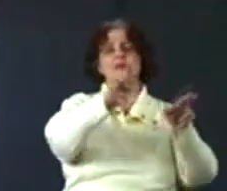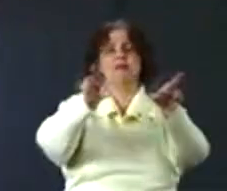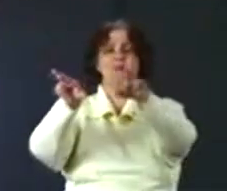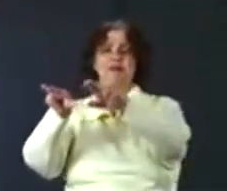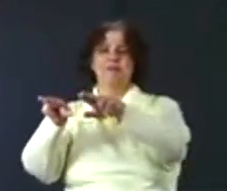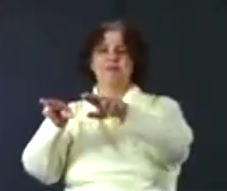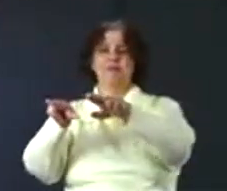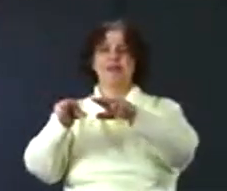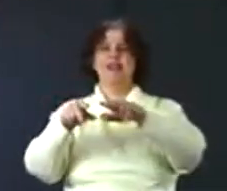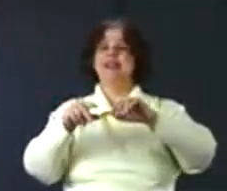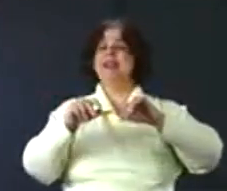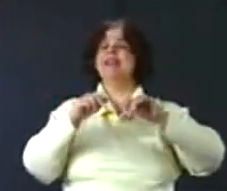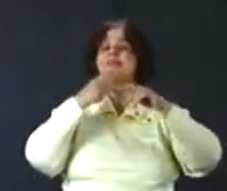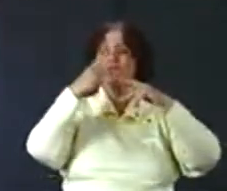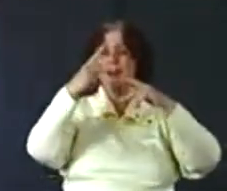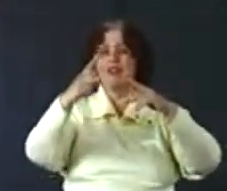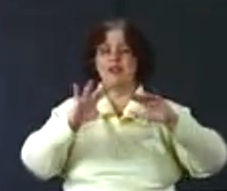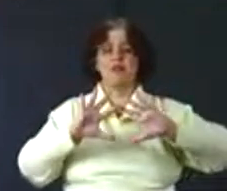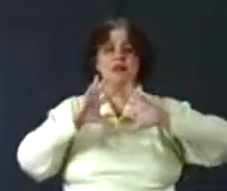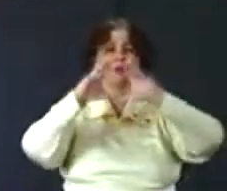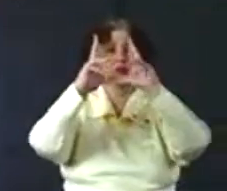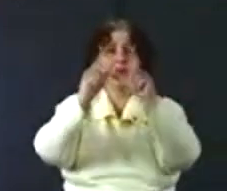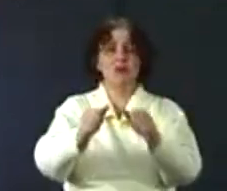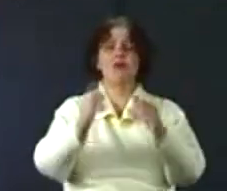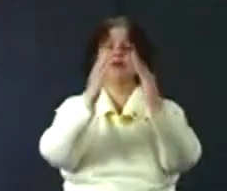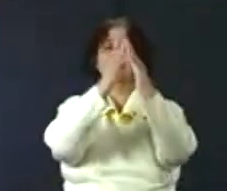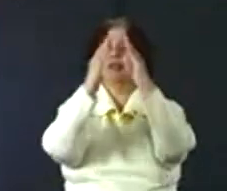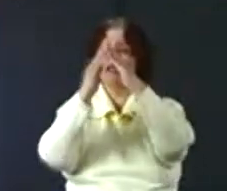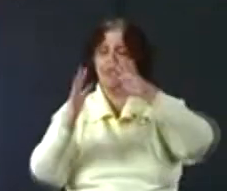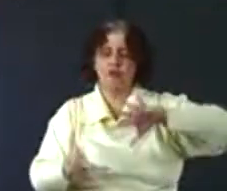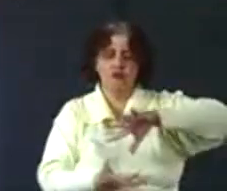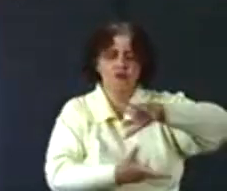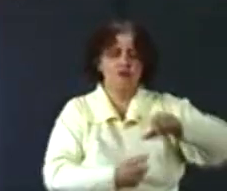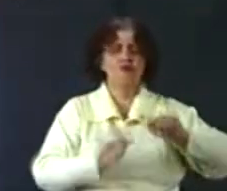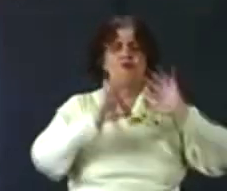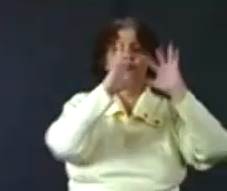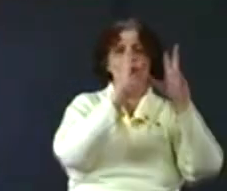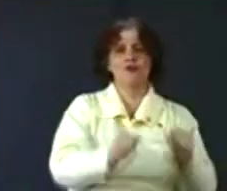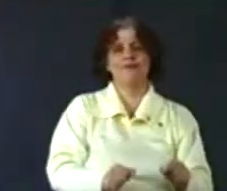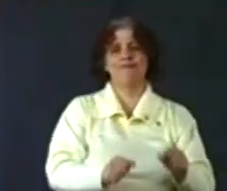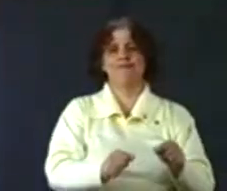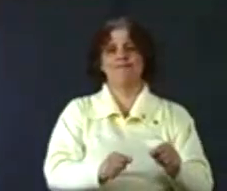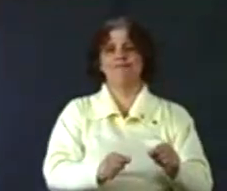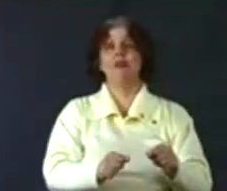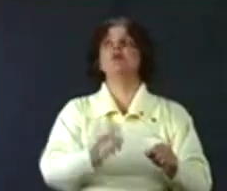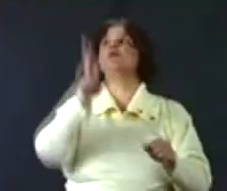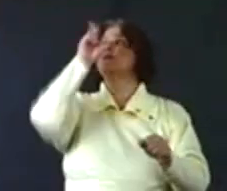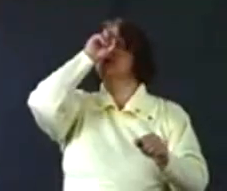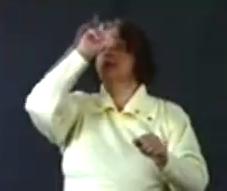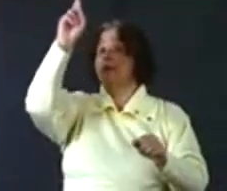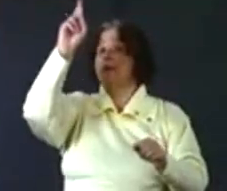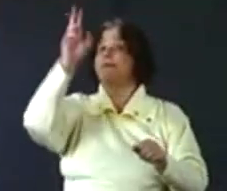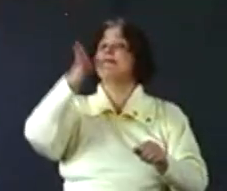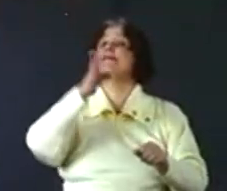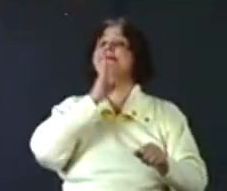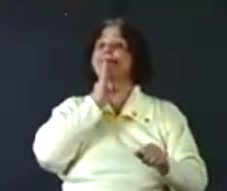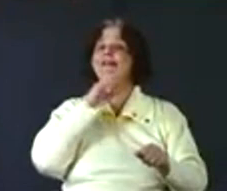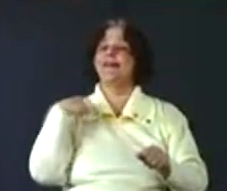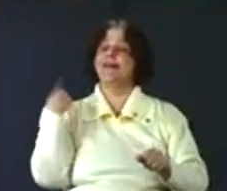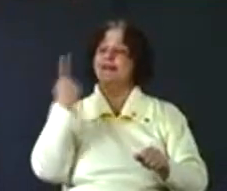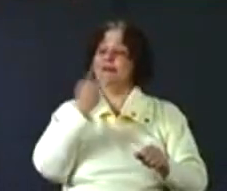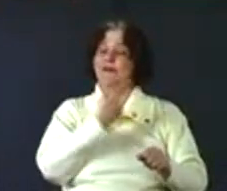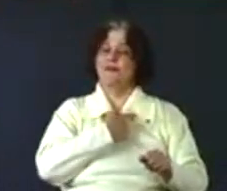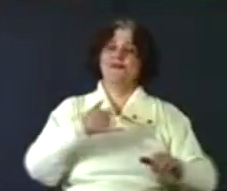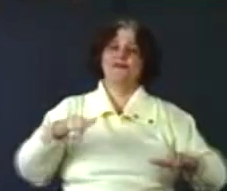toda a igreja espalhada pela face da terra. O Senhor conhece a nossa tribulação. Ele diz